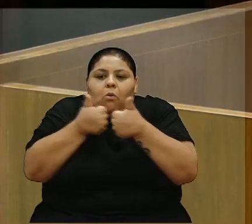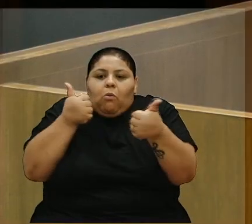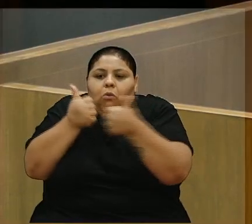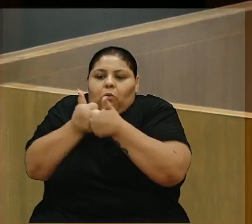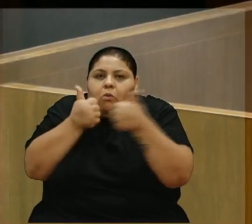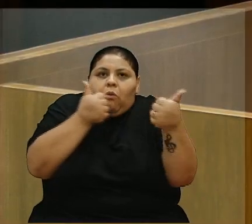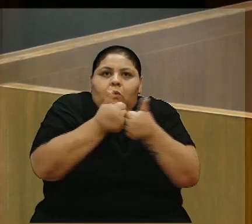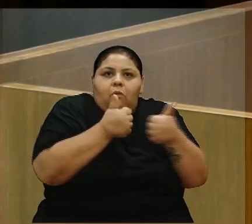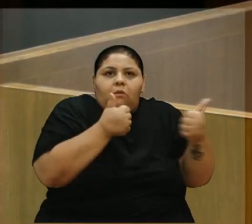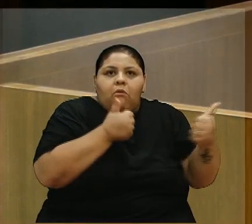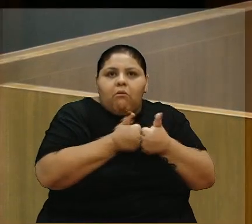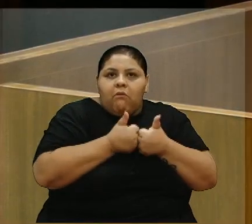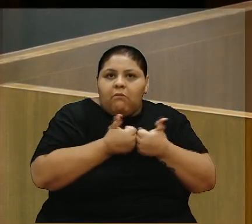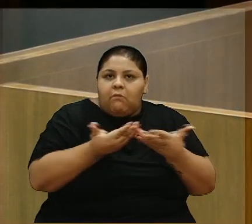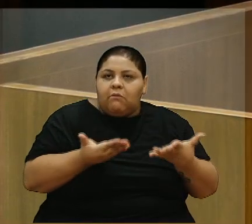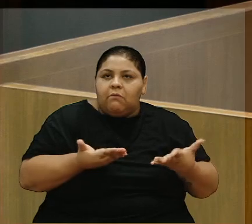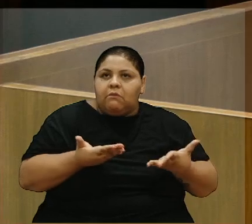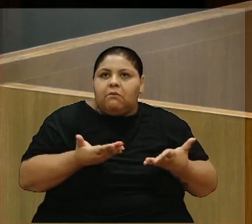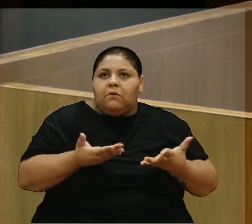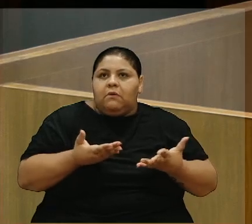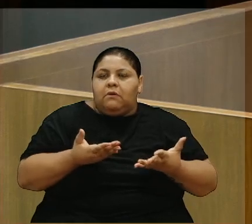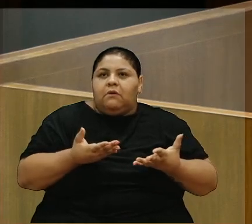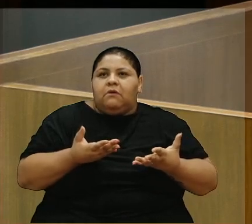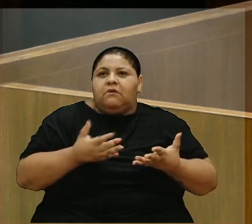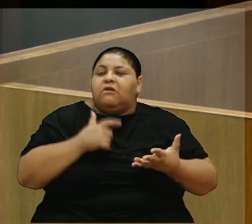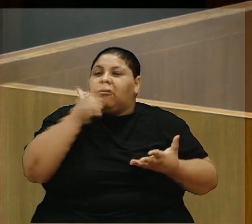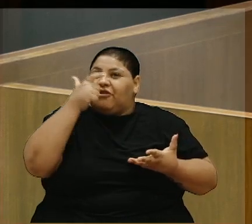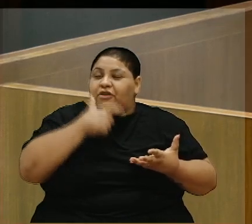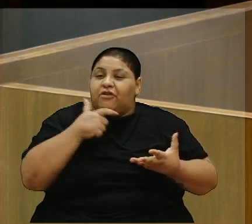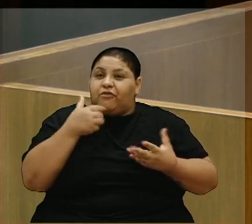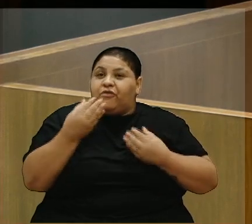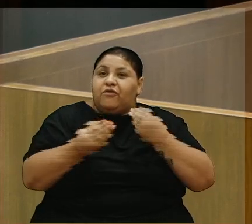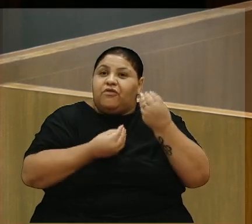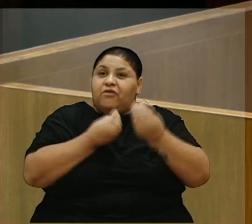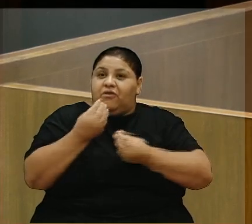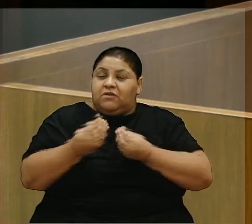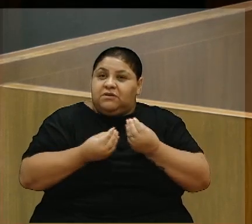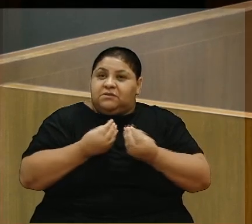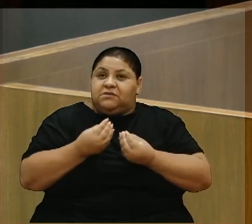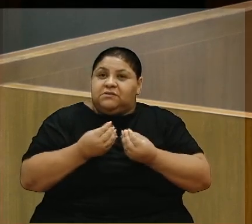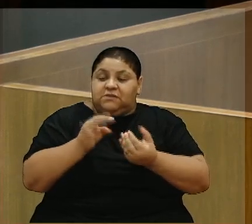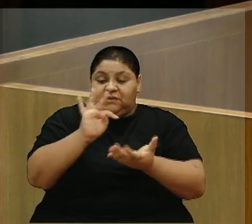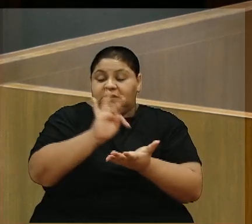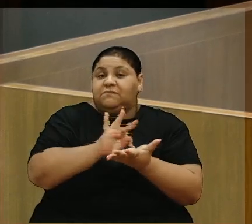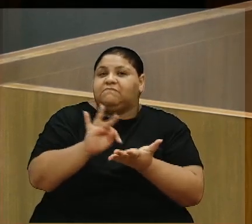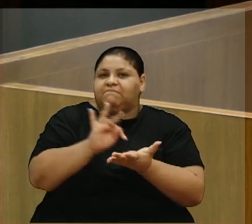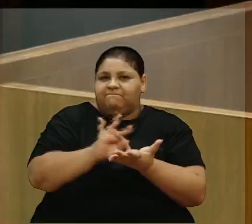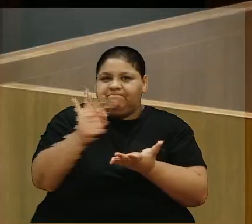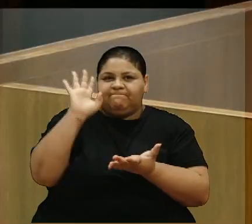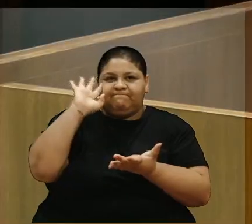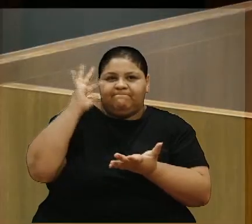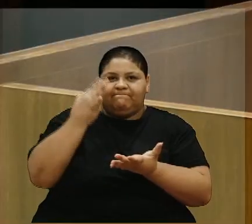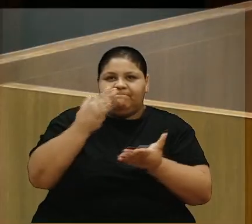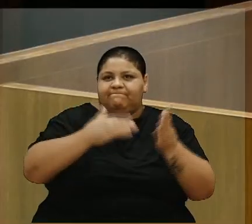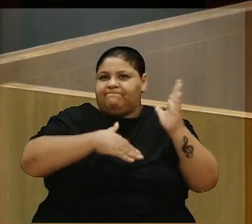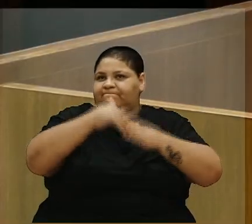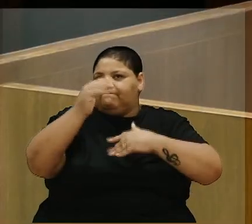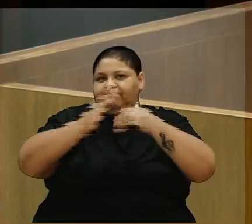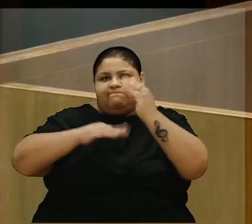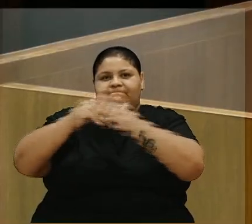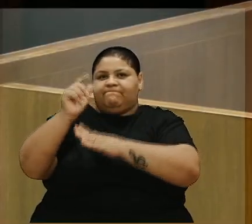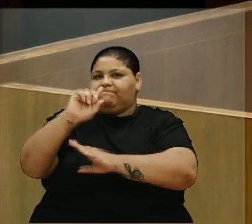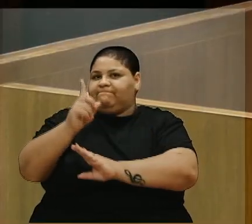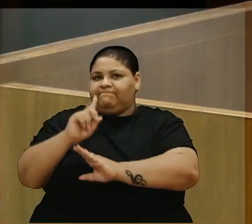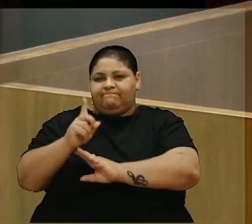das outras. Então, eu acho que o que realmente a teoria acontece, na prática, a realidade